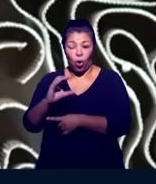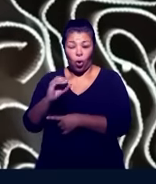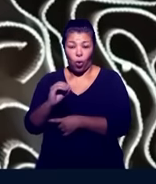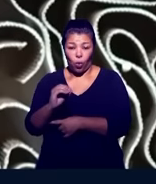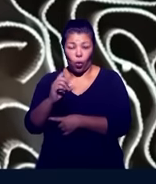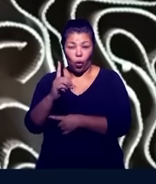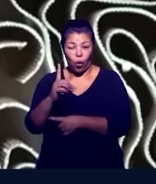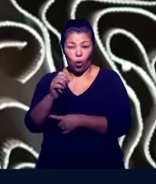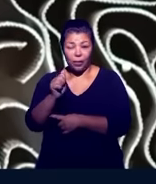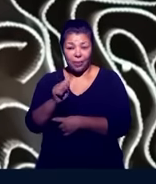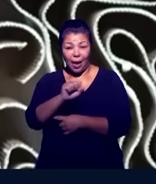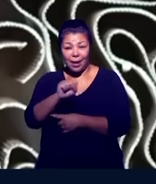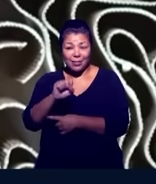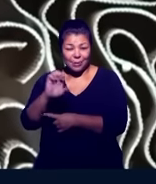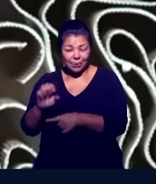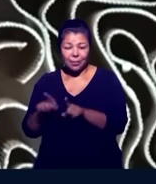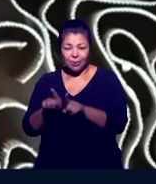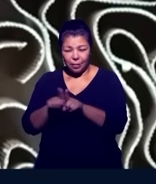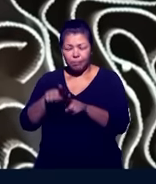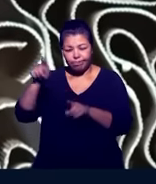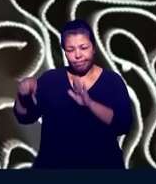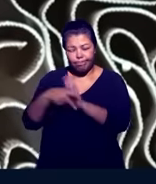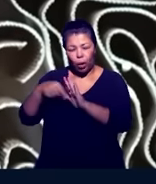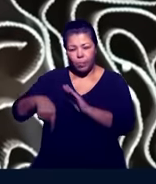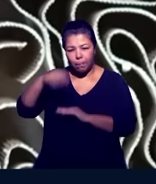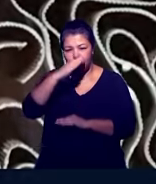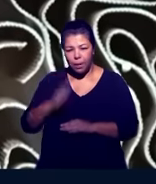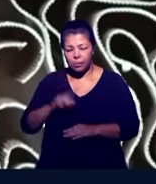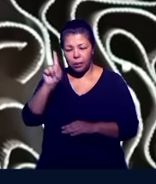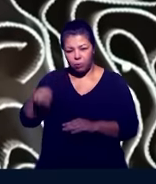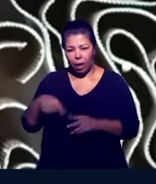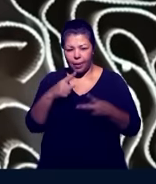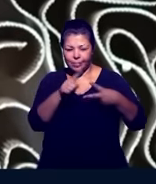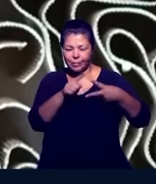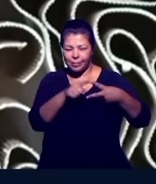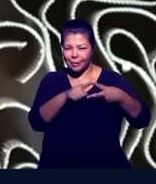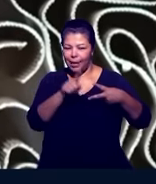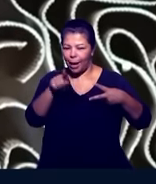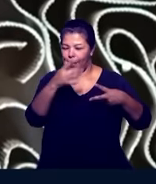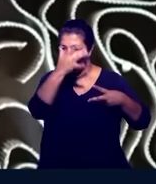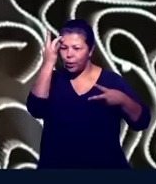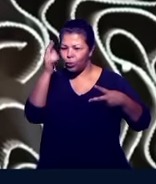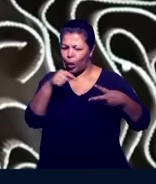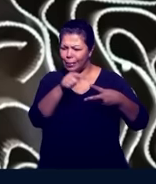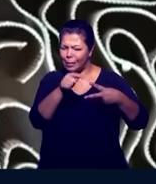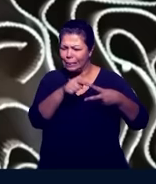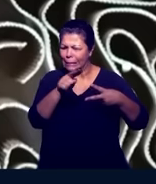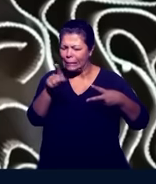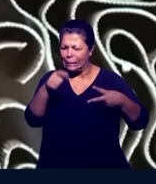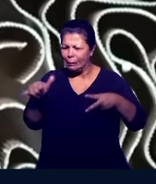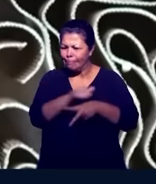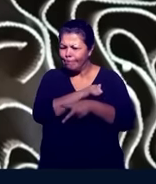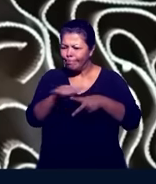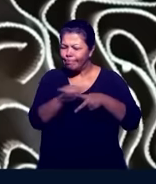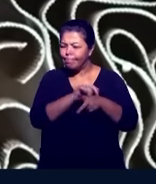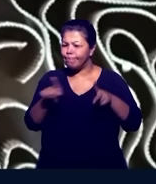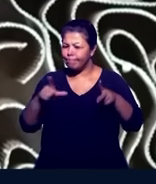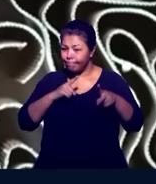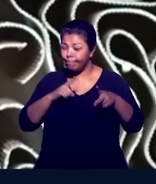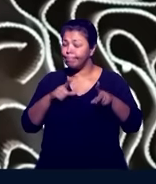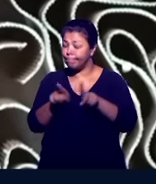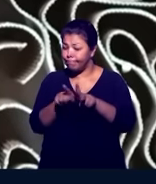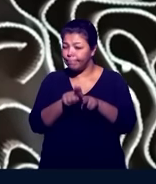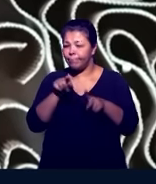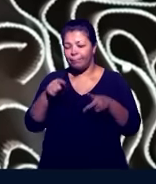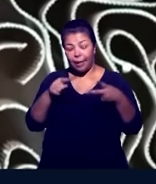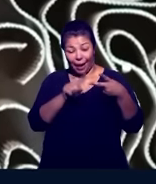comitê que data os ciclos econômicos do Brasil então ele é um pessoa muito técnica tem um outro indicado que eu queria que senhor falasse um pouco que às vezes fica uma dúvida olha mas será que foi